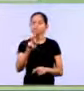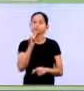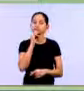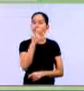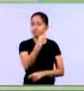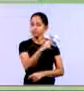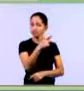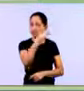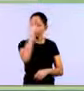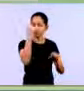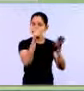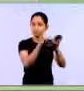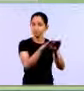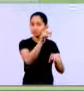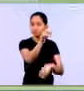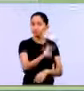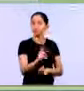passivo